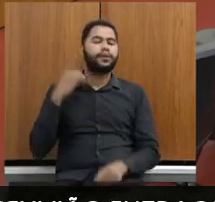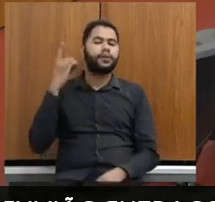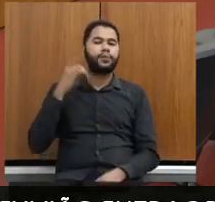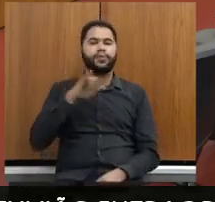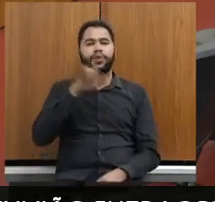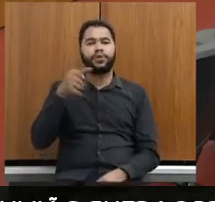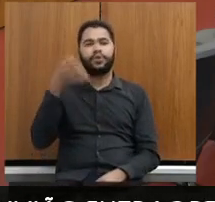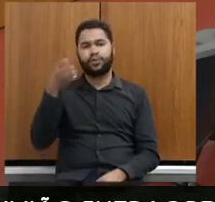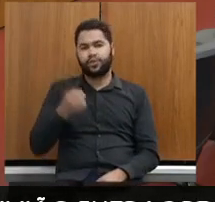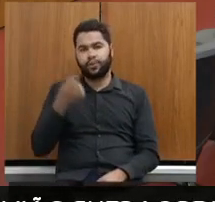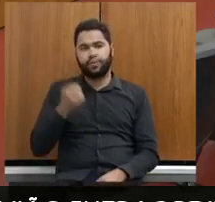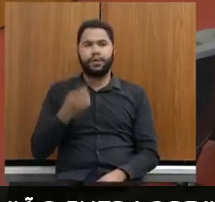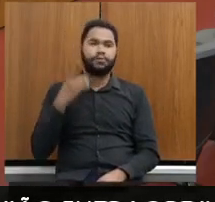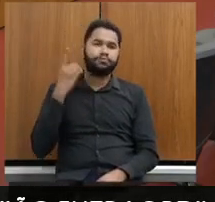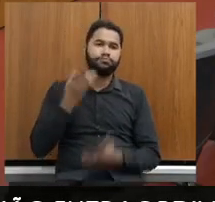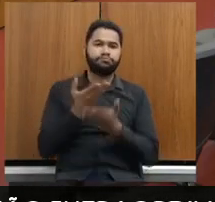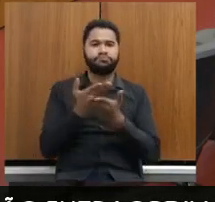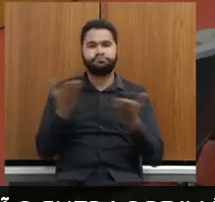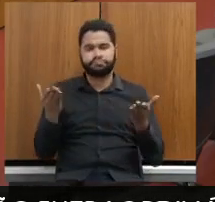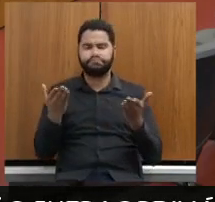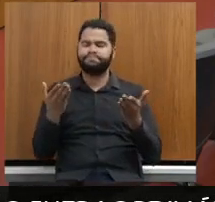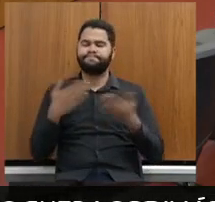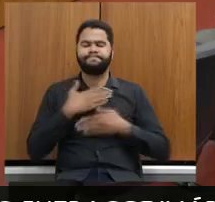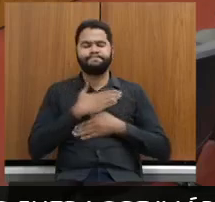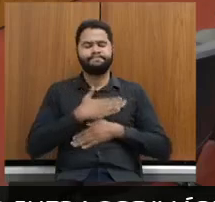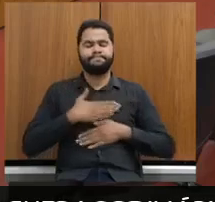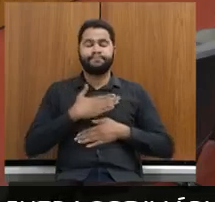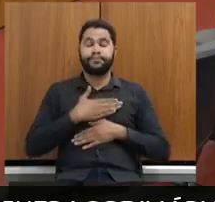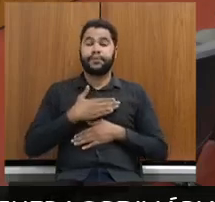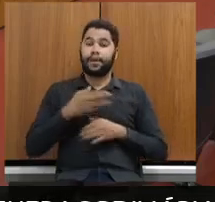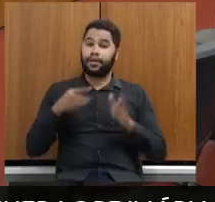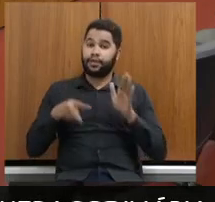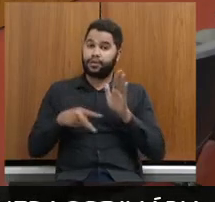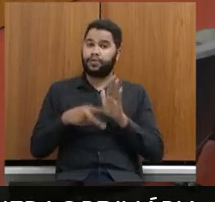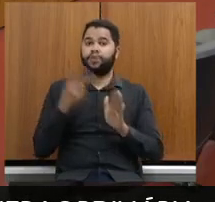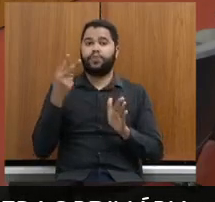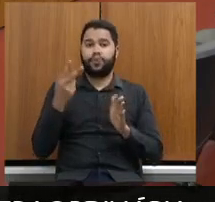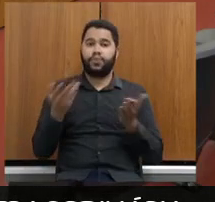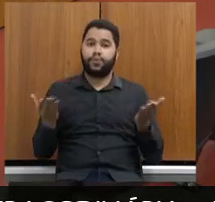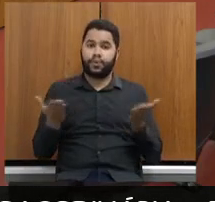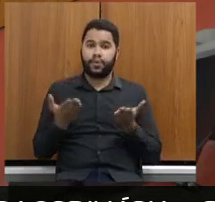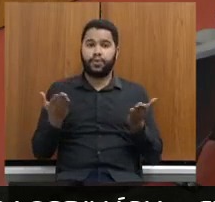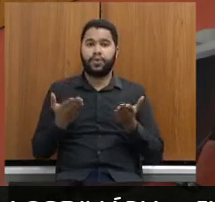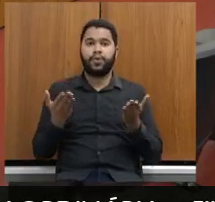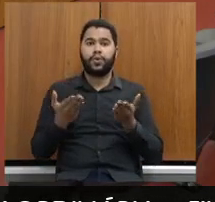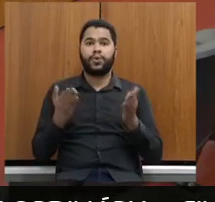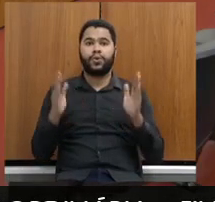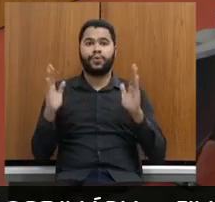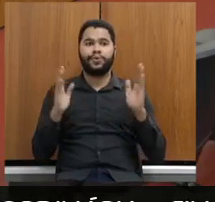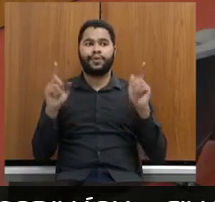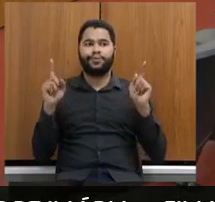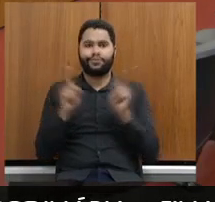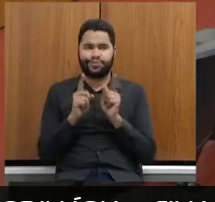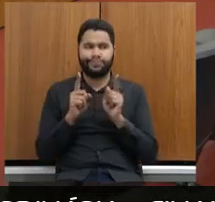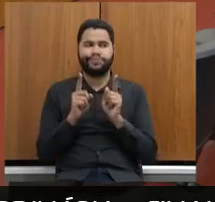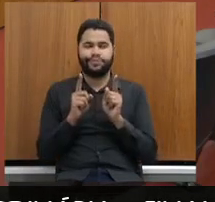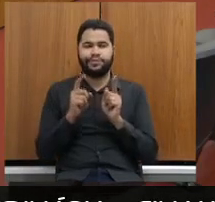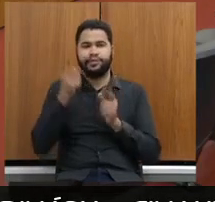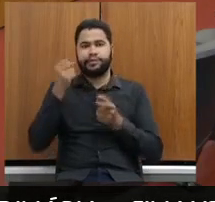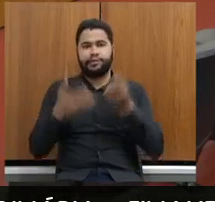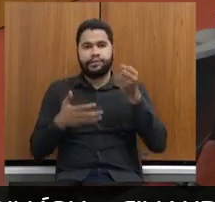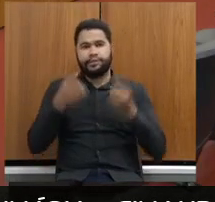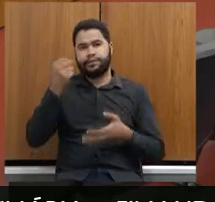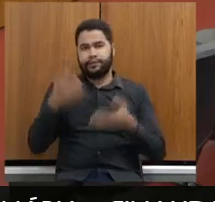a todos aqui presentes é deputados deputados uma honra muito grande aqui pela segunda vez e agora com o tempo curto para falar tanto que a gente